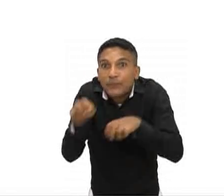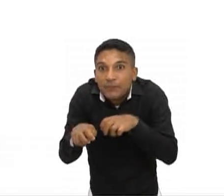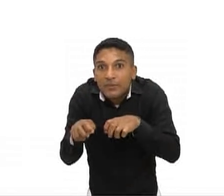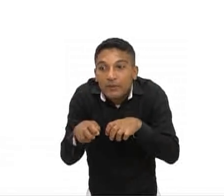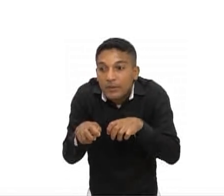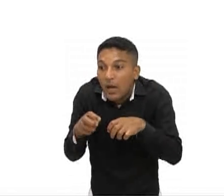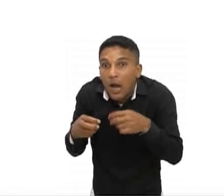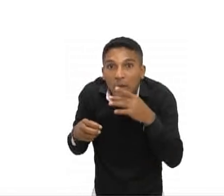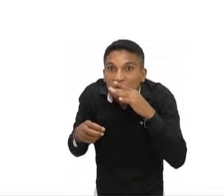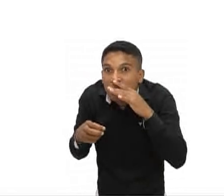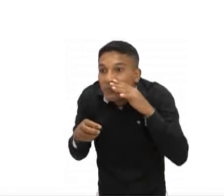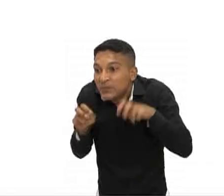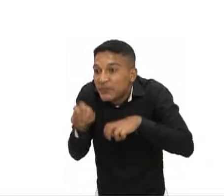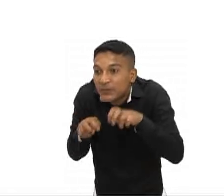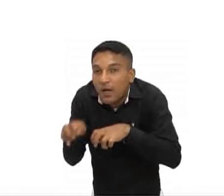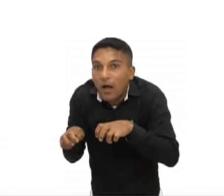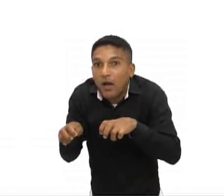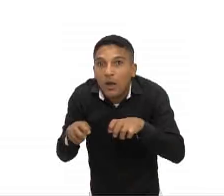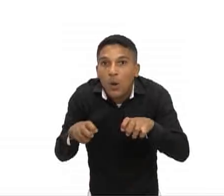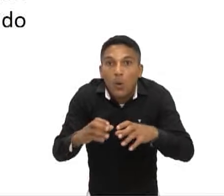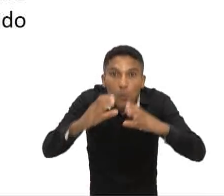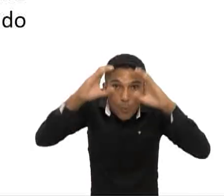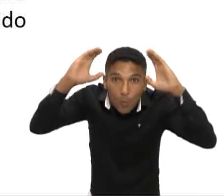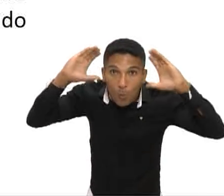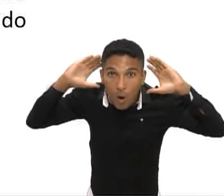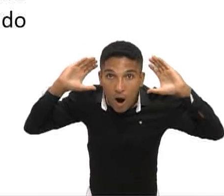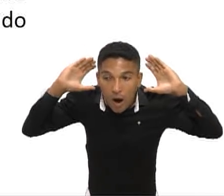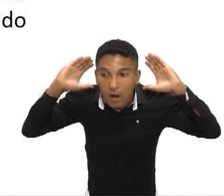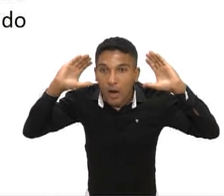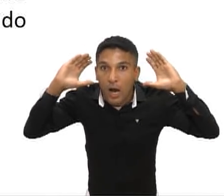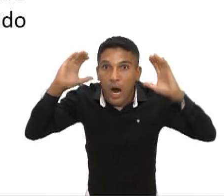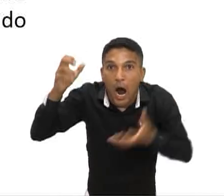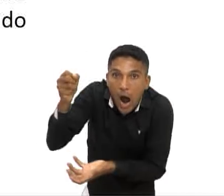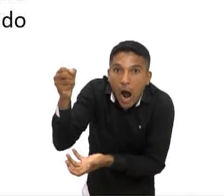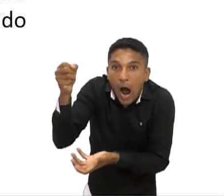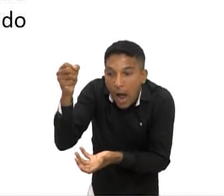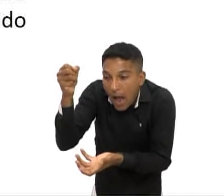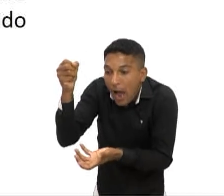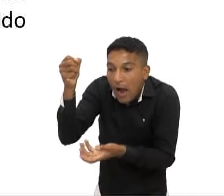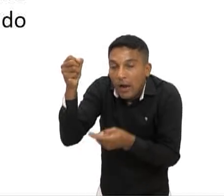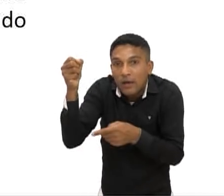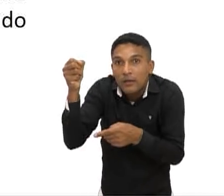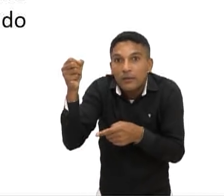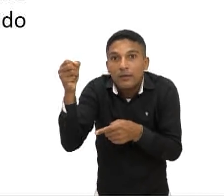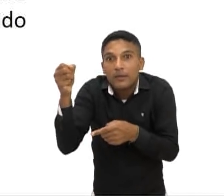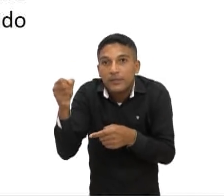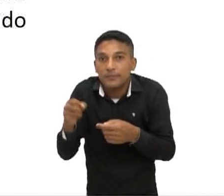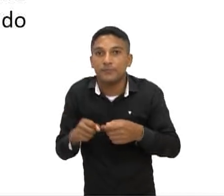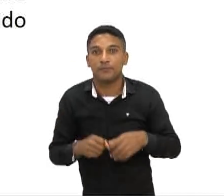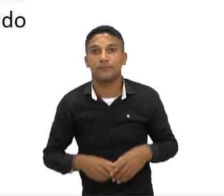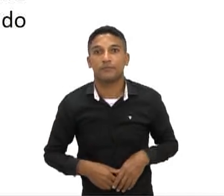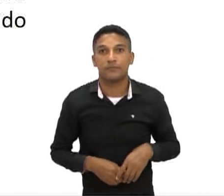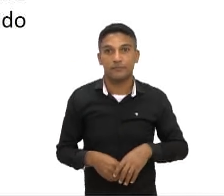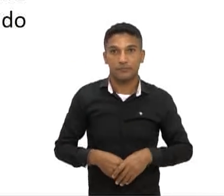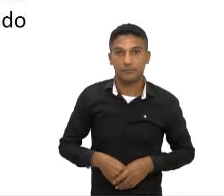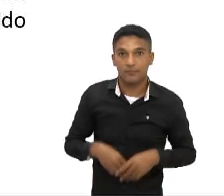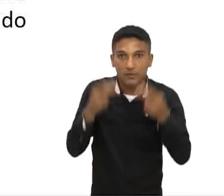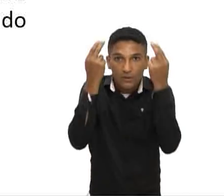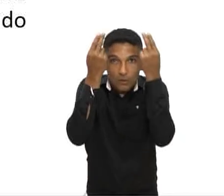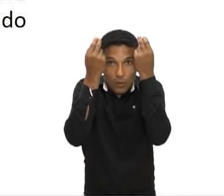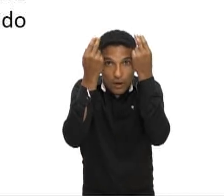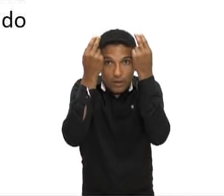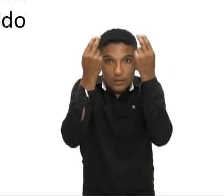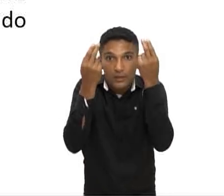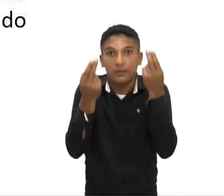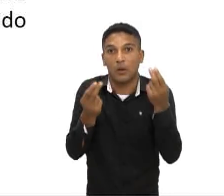pelo cheiro do farelo, e começou a comer, tranquila e gostosamente. Rápido como um